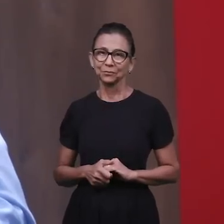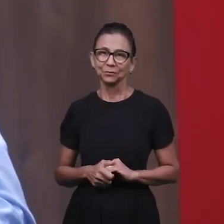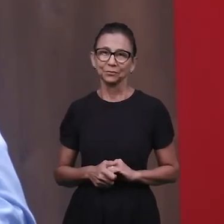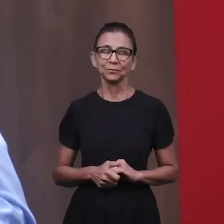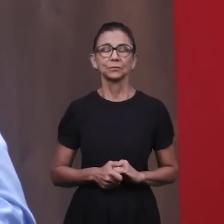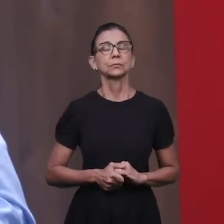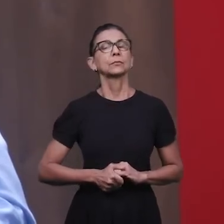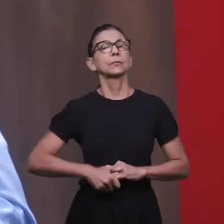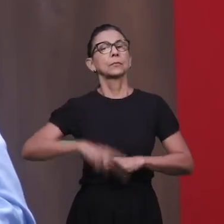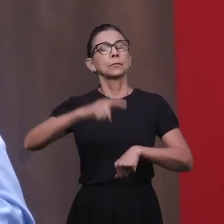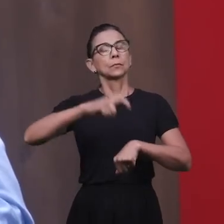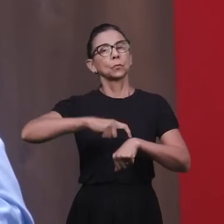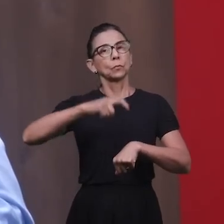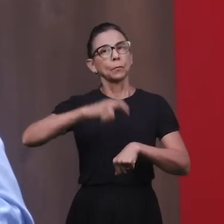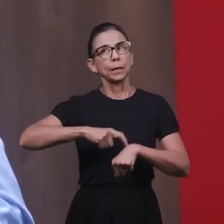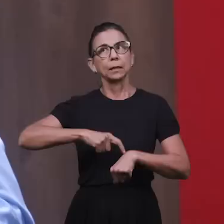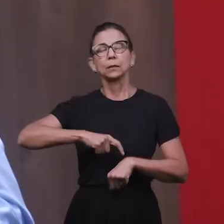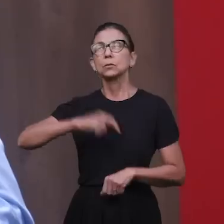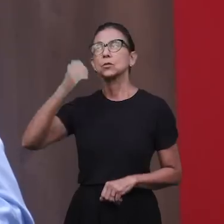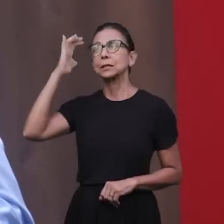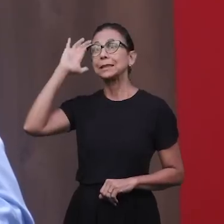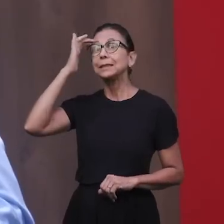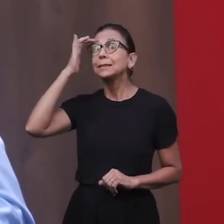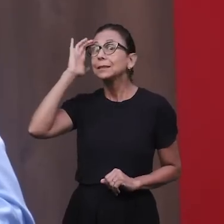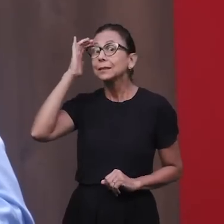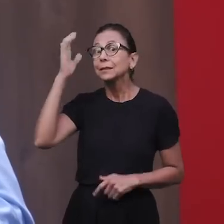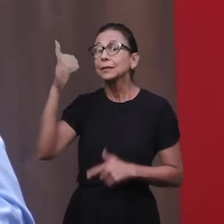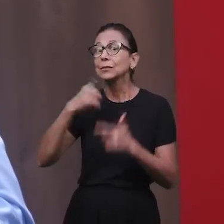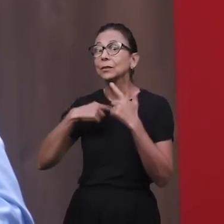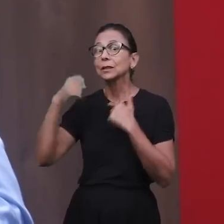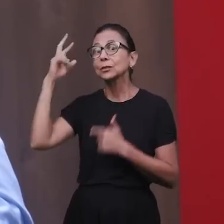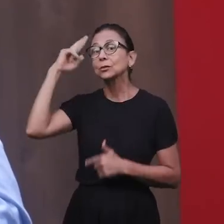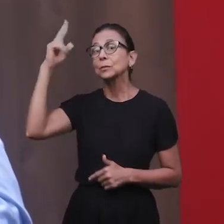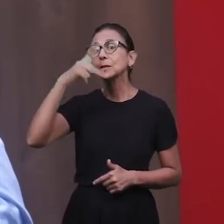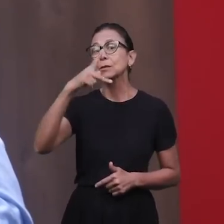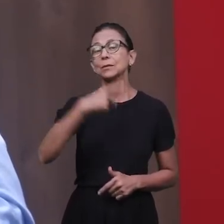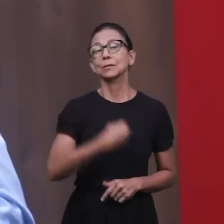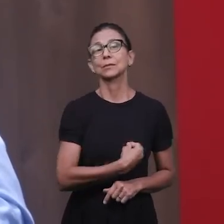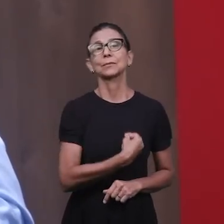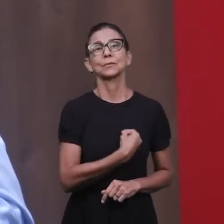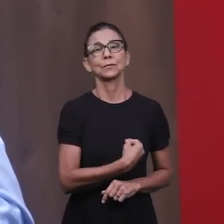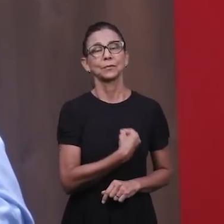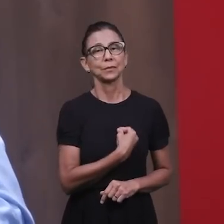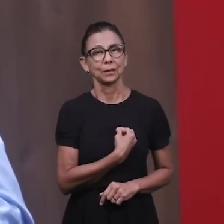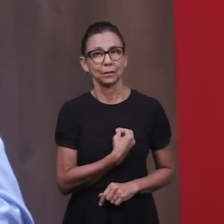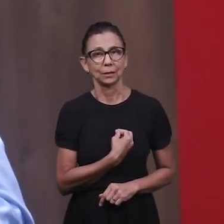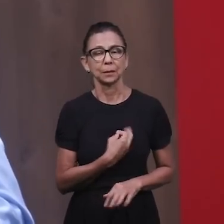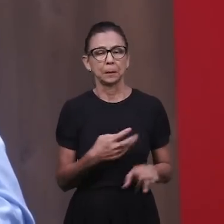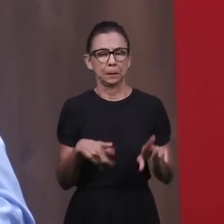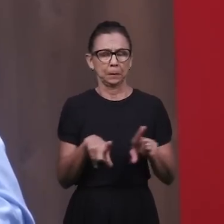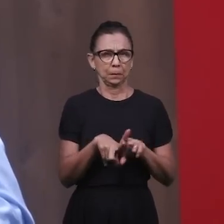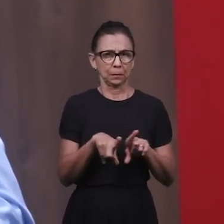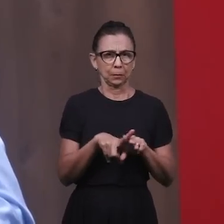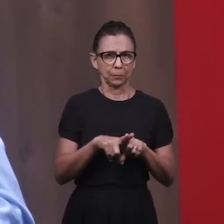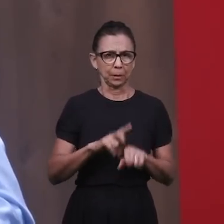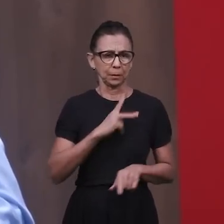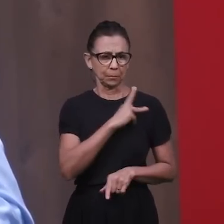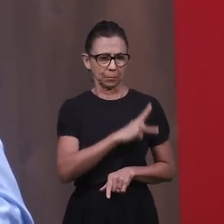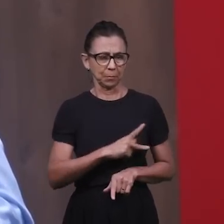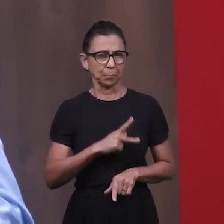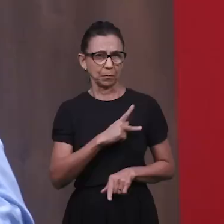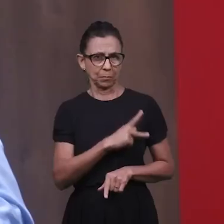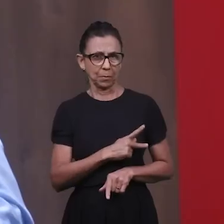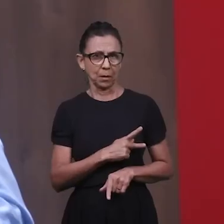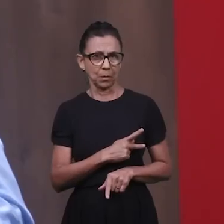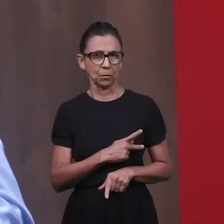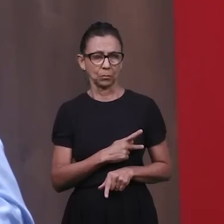você entender aquilo que o Senhor quer na sua vida. Então, e o outro aspecto que o Paulo vai usar na palavra,